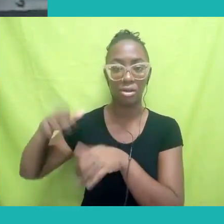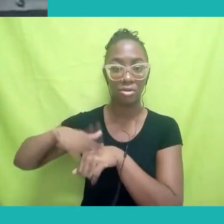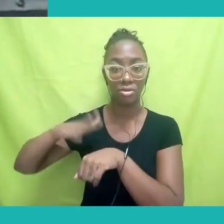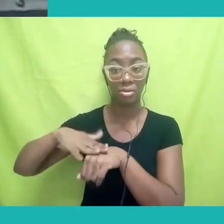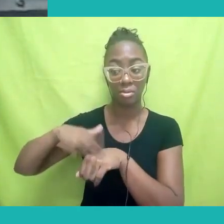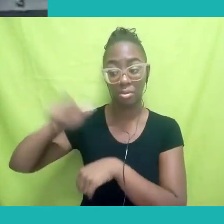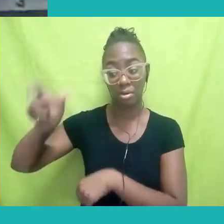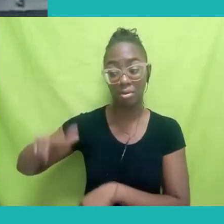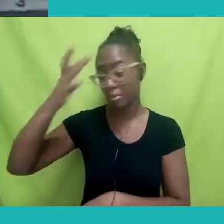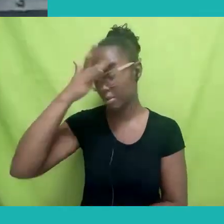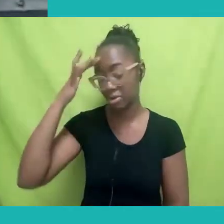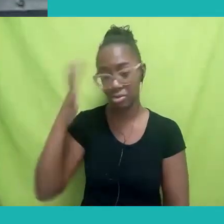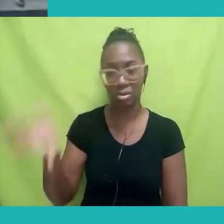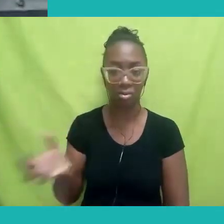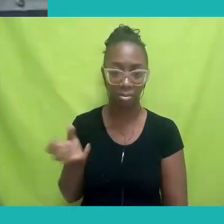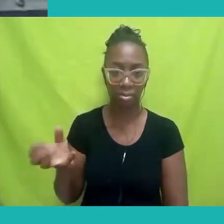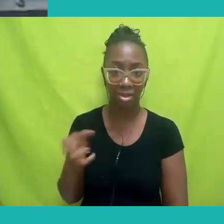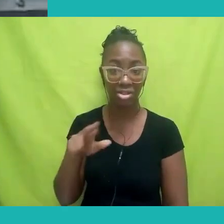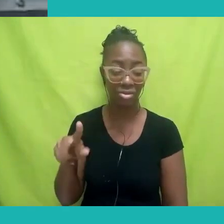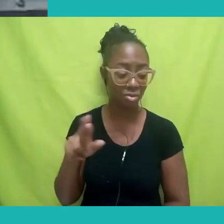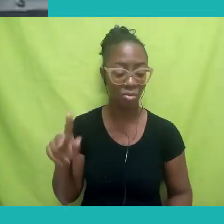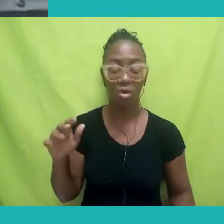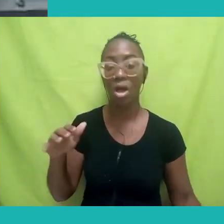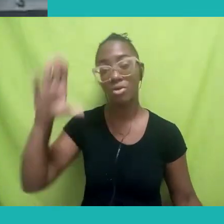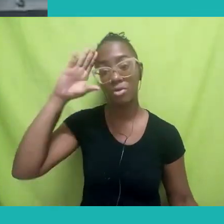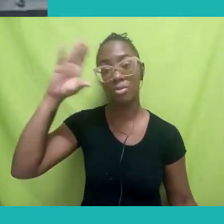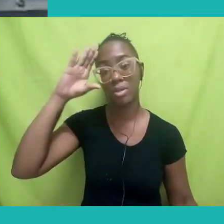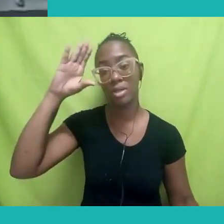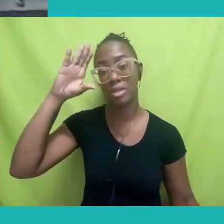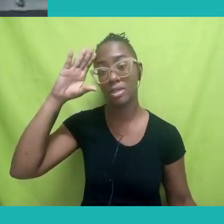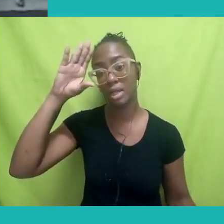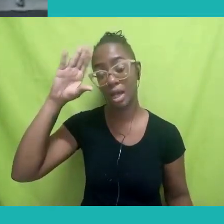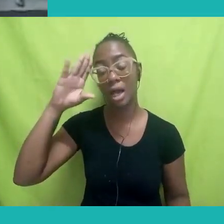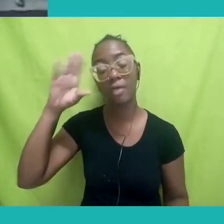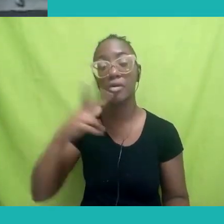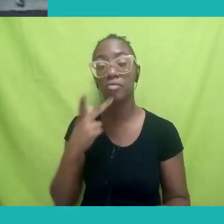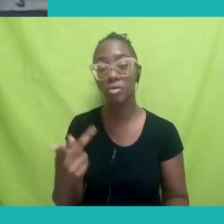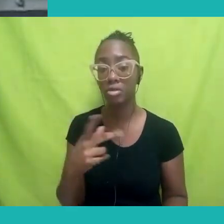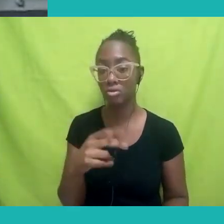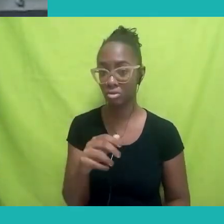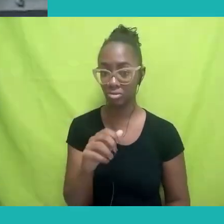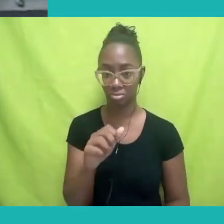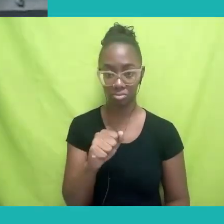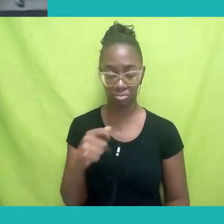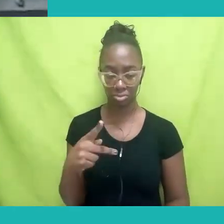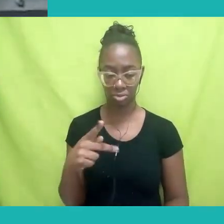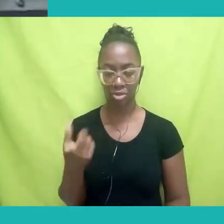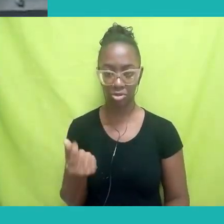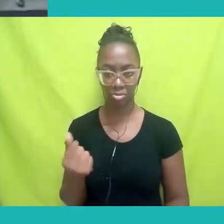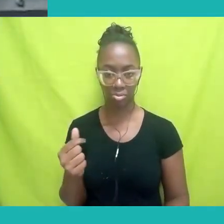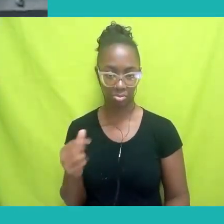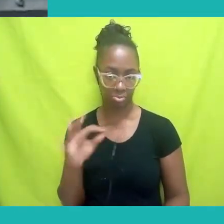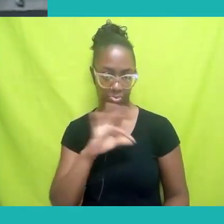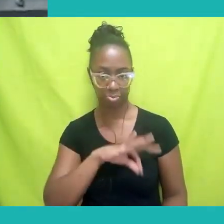gente viu que esse não é o caso dos militares em relação à sua própria inatividade remunerada. E